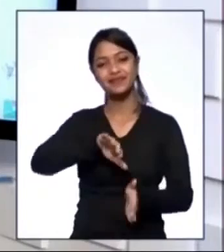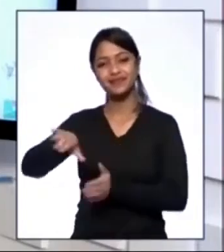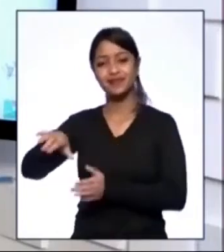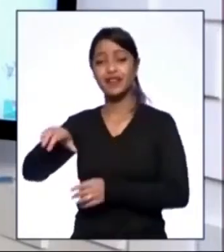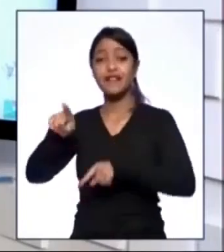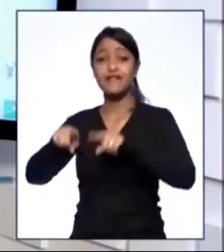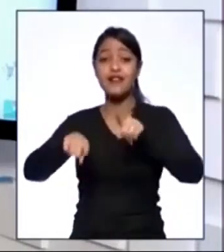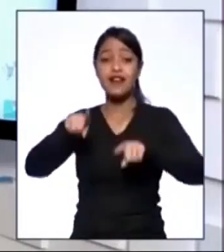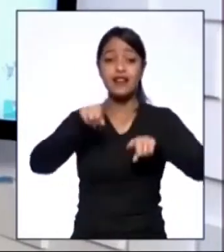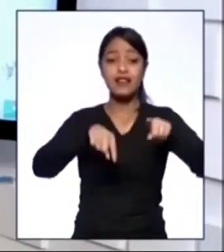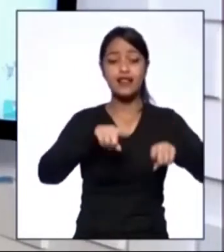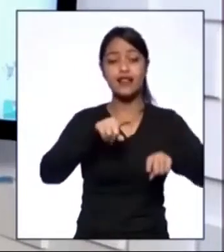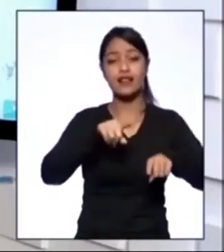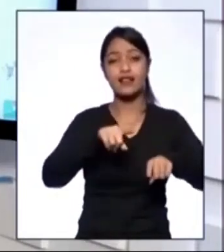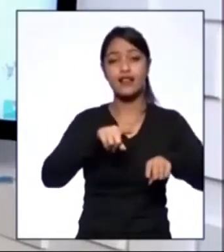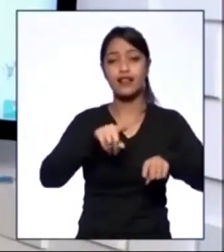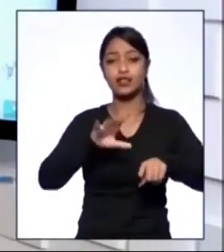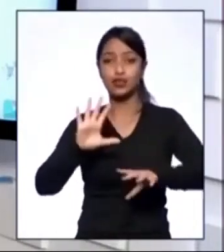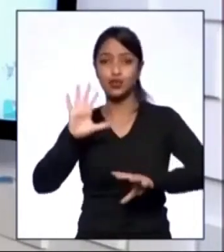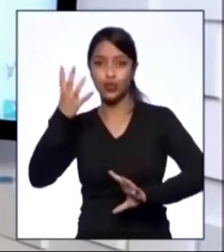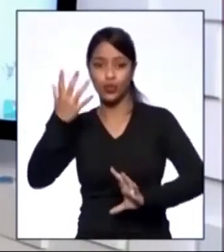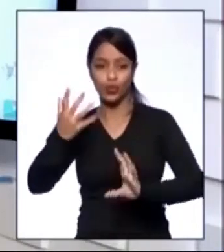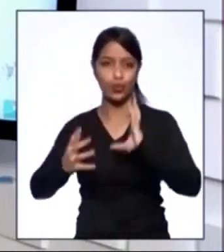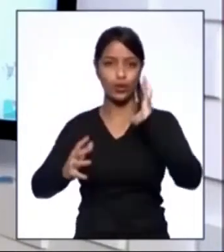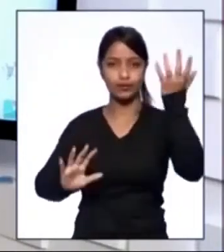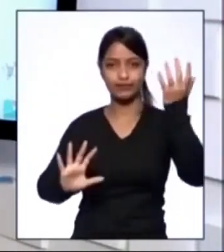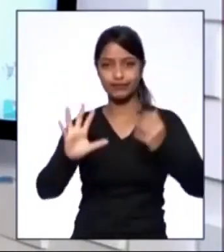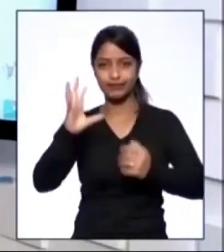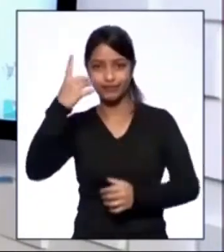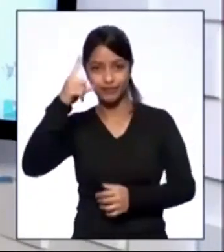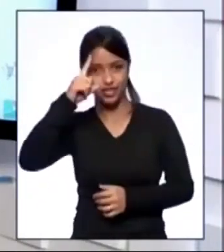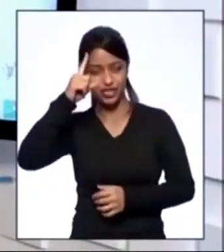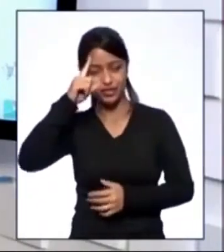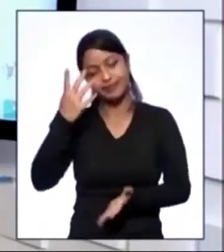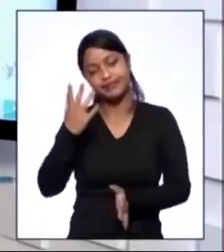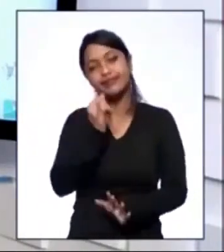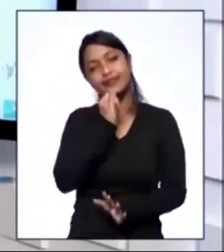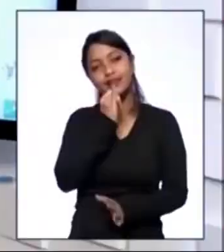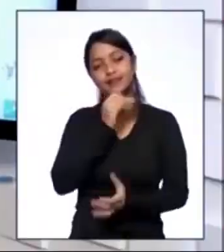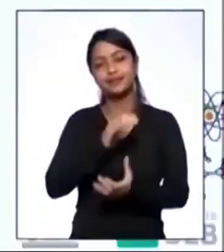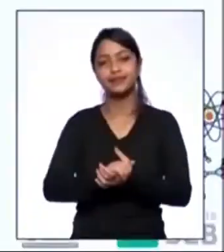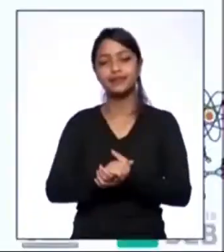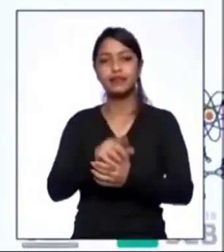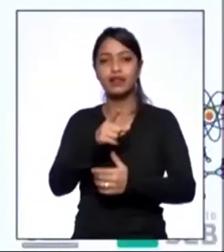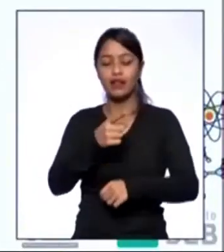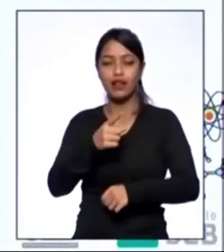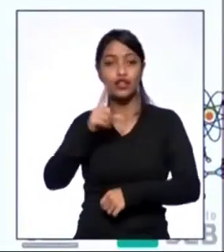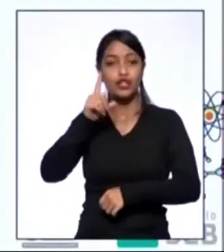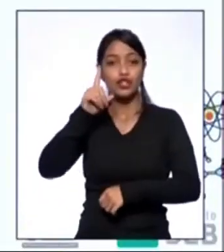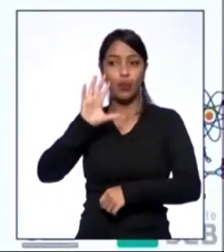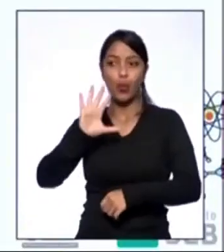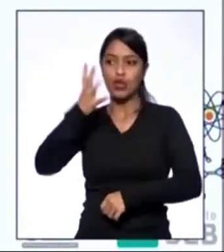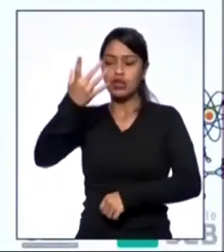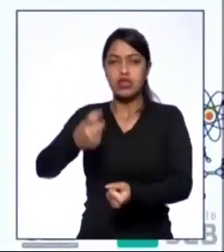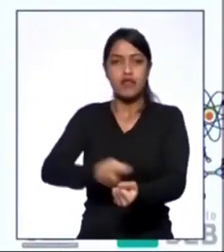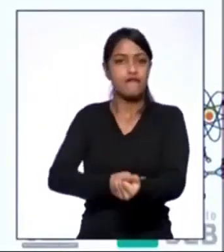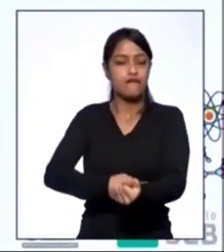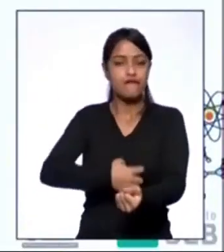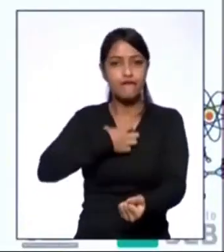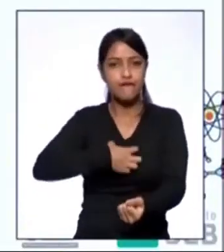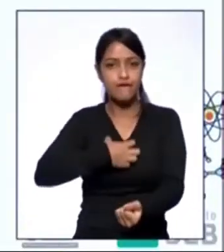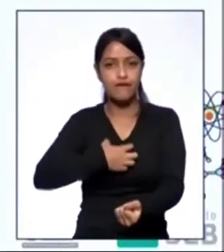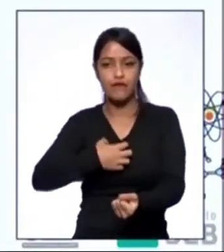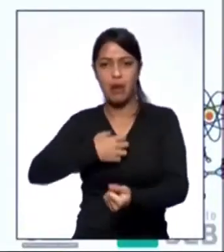ela é relacionada às situações do dia, né? Se você está passando por nervoso, se você está passando uma situação de raiva, se